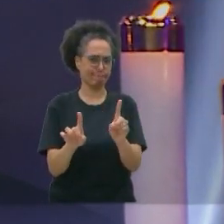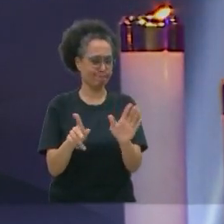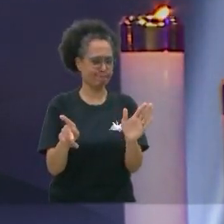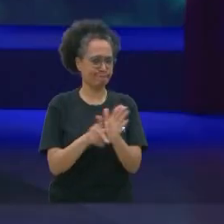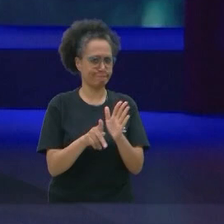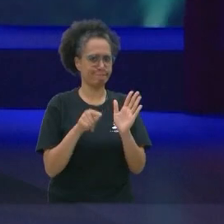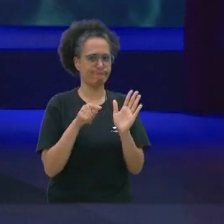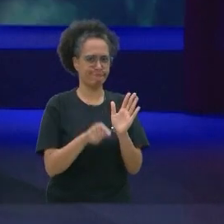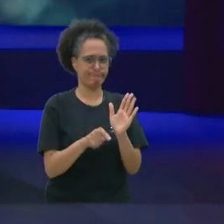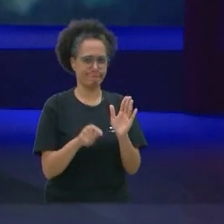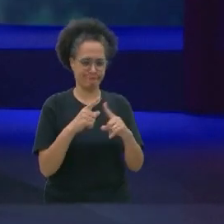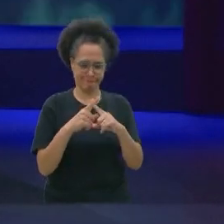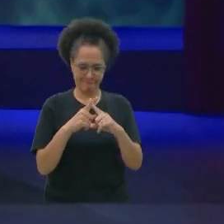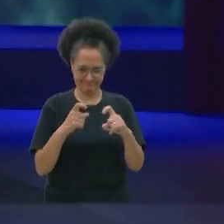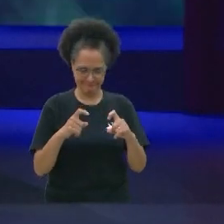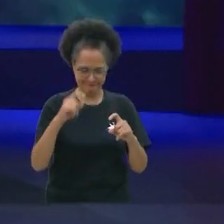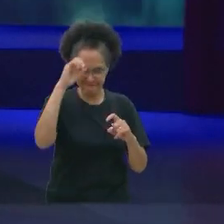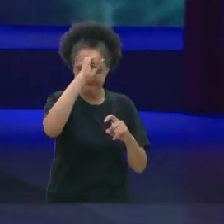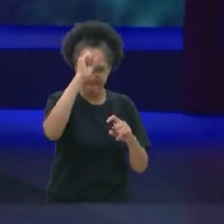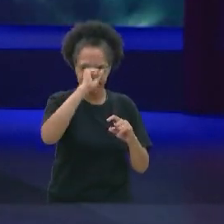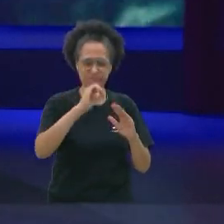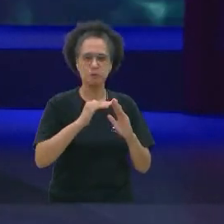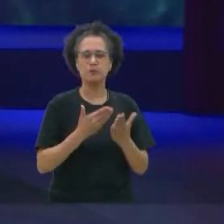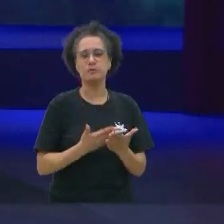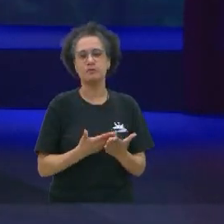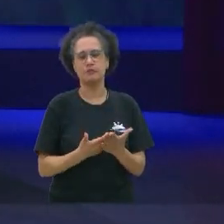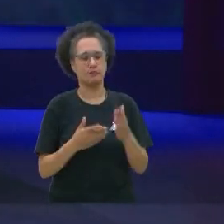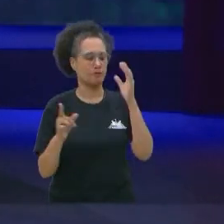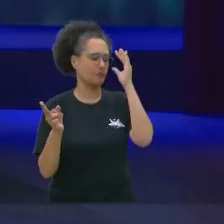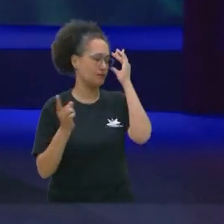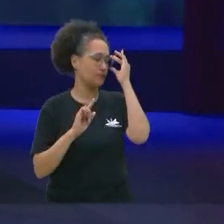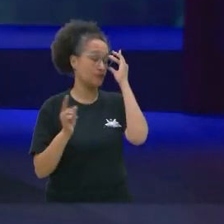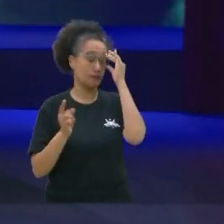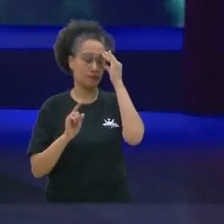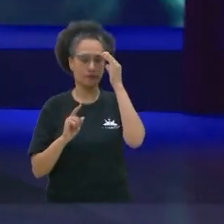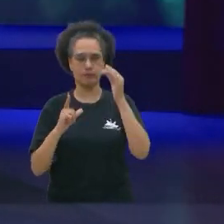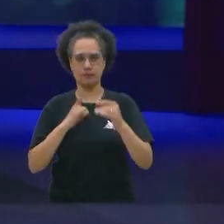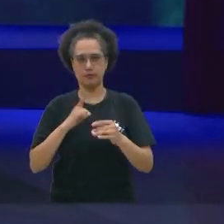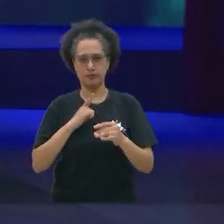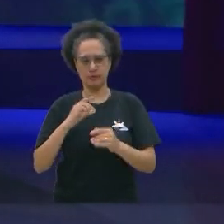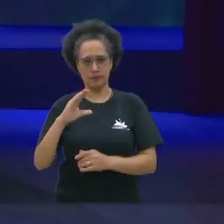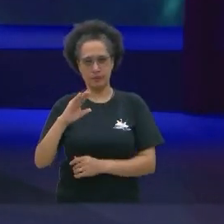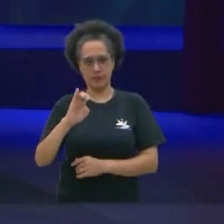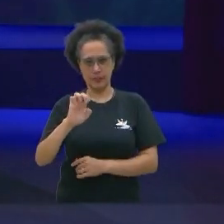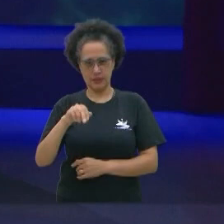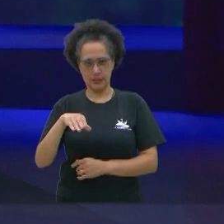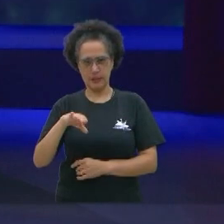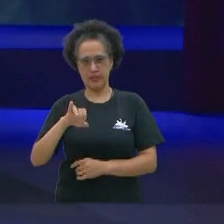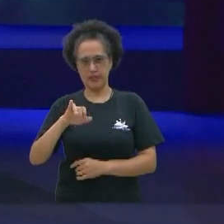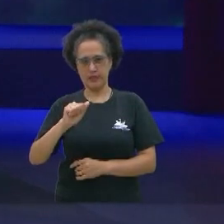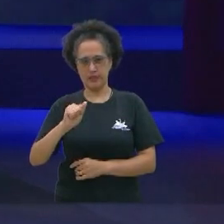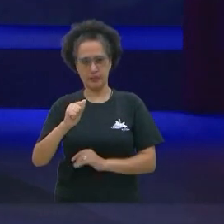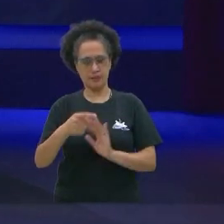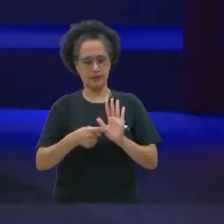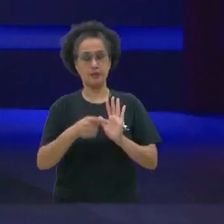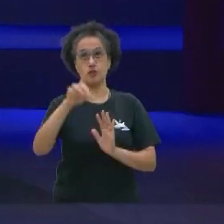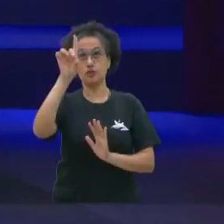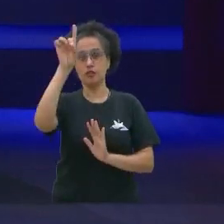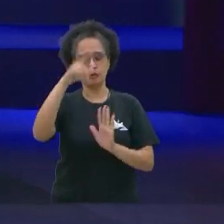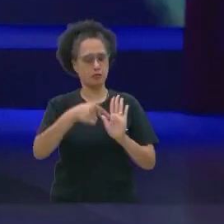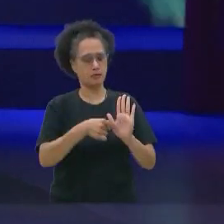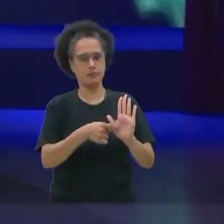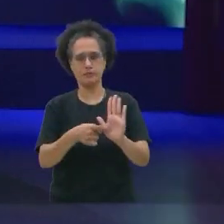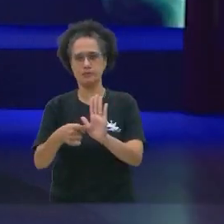que aprendemos na escola, mas a ciência divina revelada pelos mistérios da